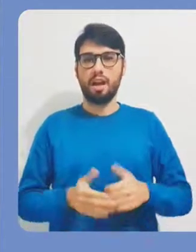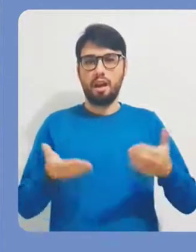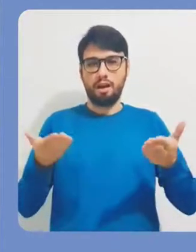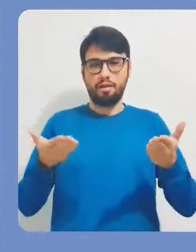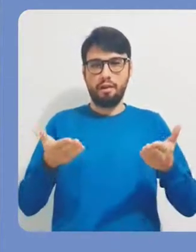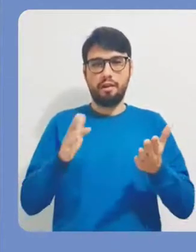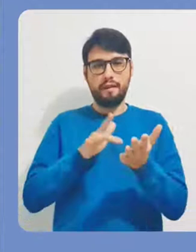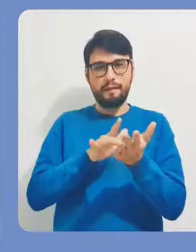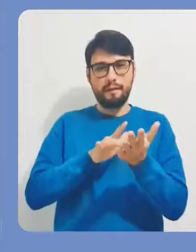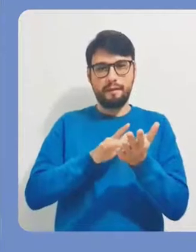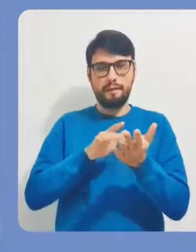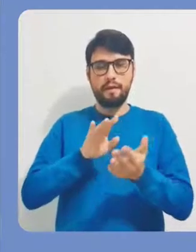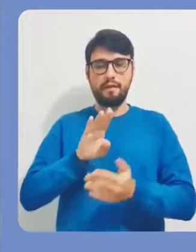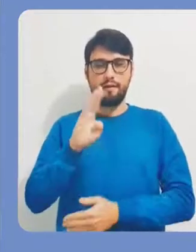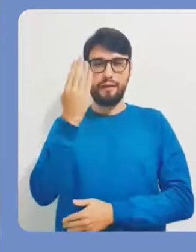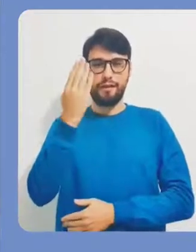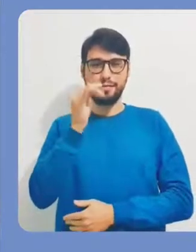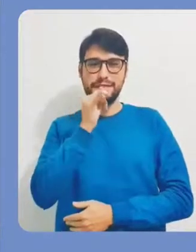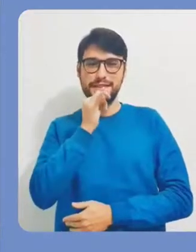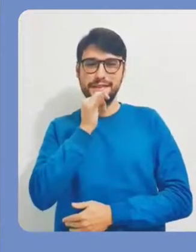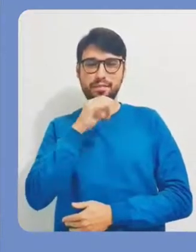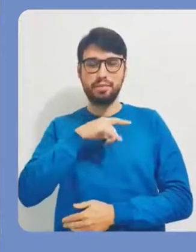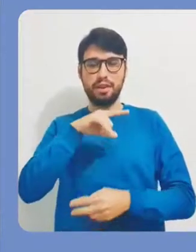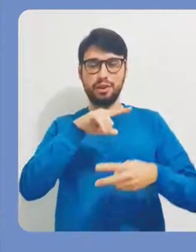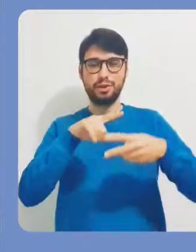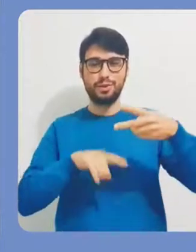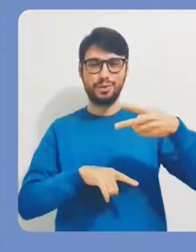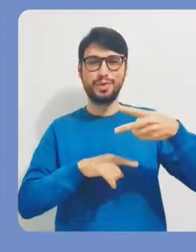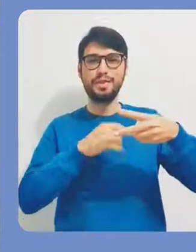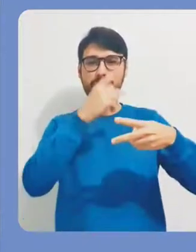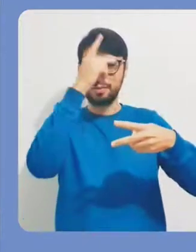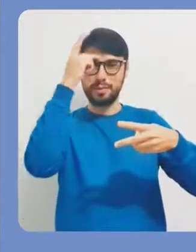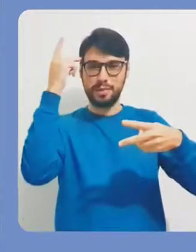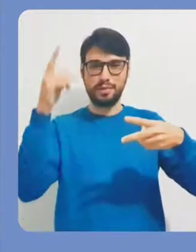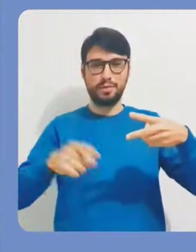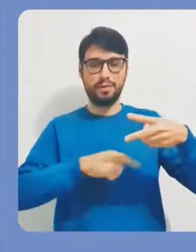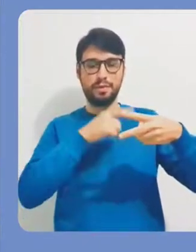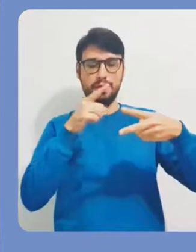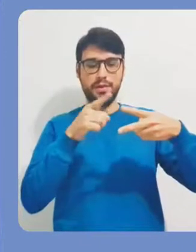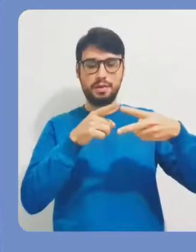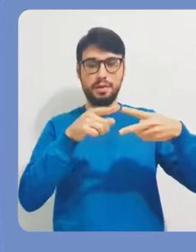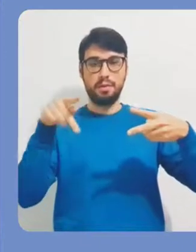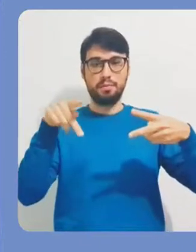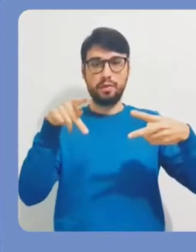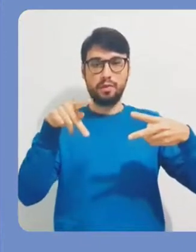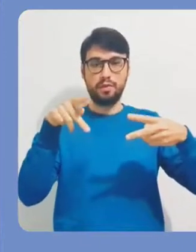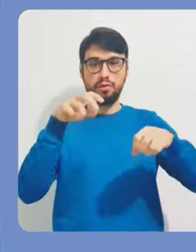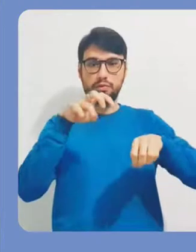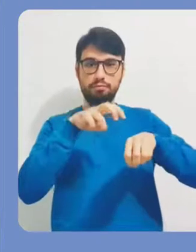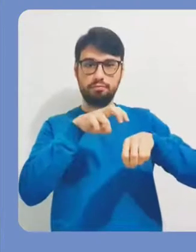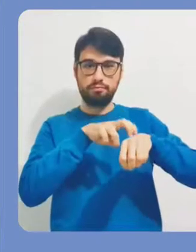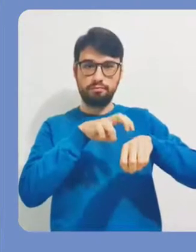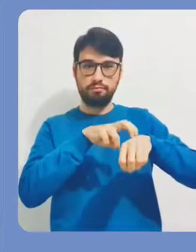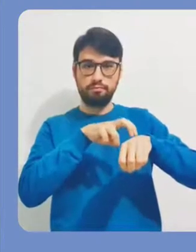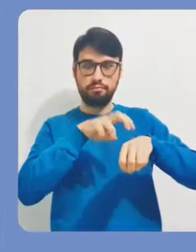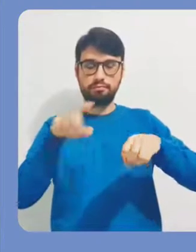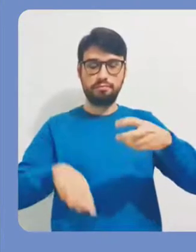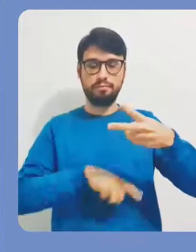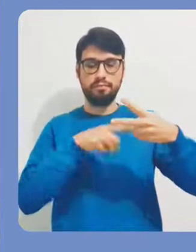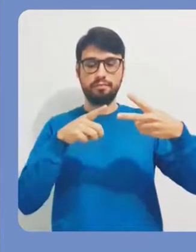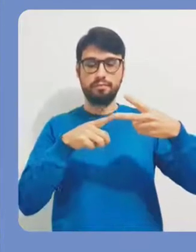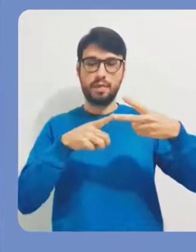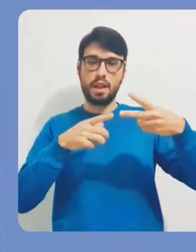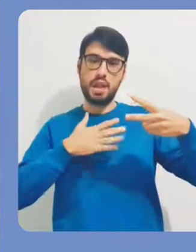Neste nosso caso, a gente para este evento teremos dois palestrantes, o professor José Ednilson e eu. Então, eu vou colocar aqui o nome dos